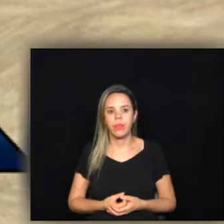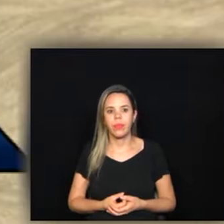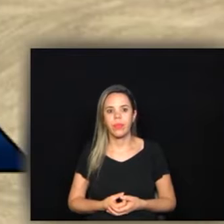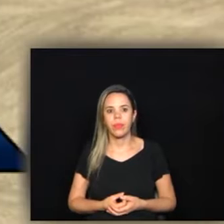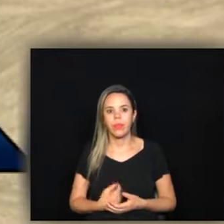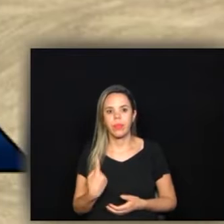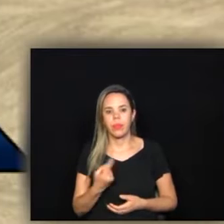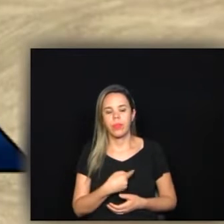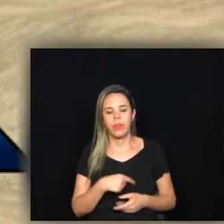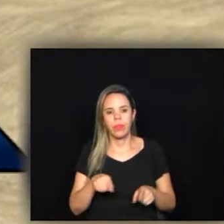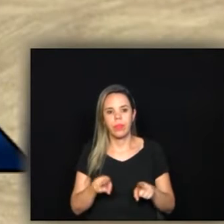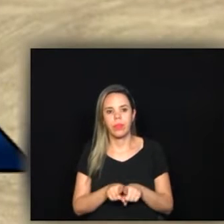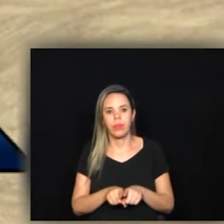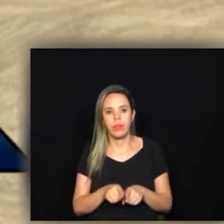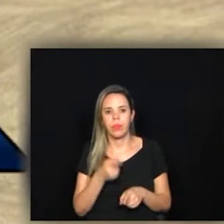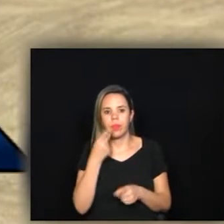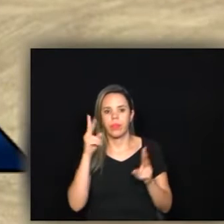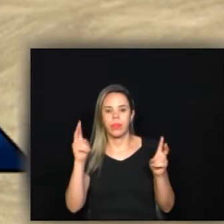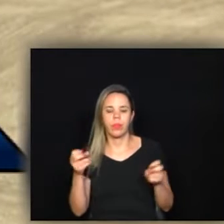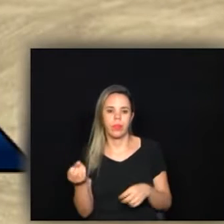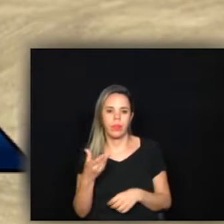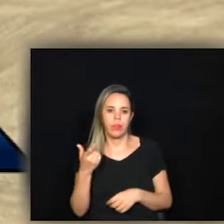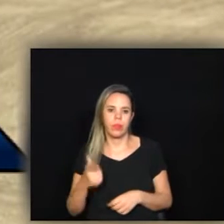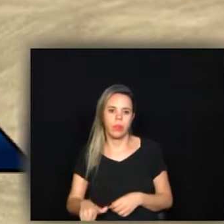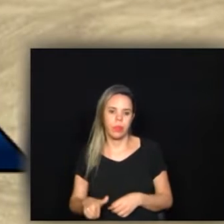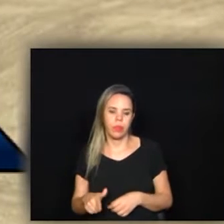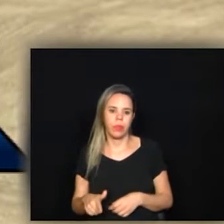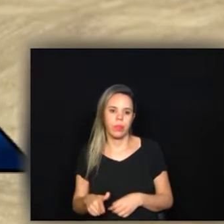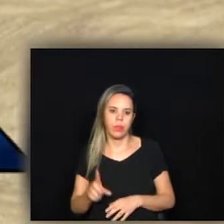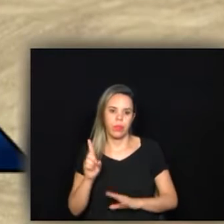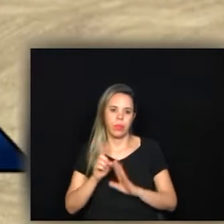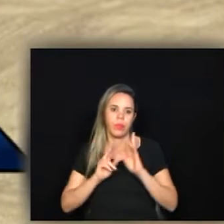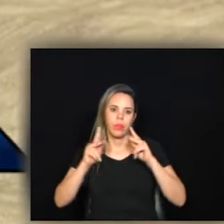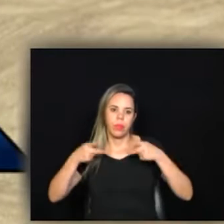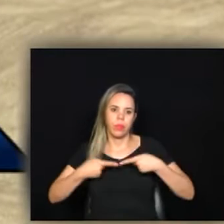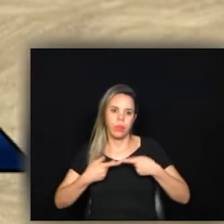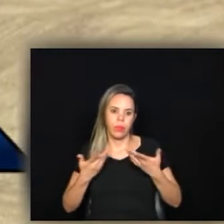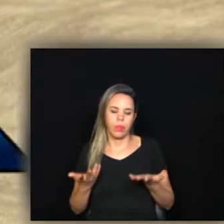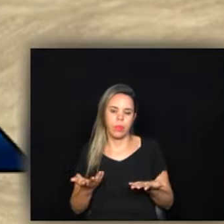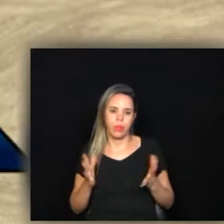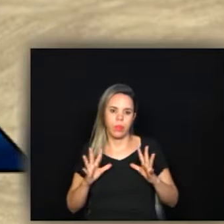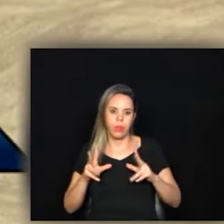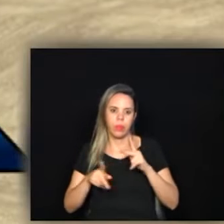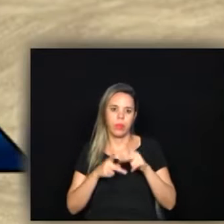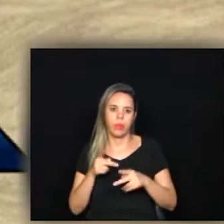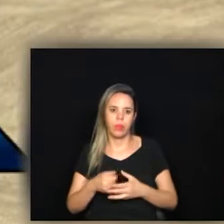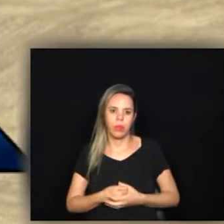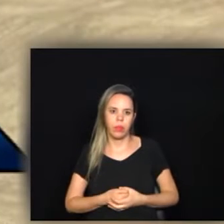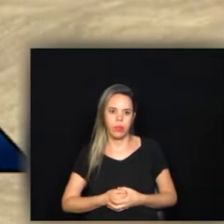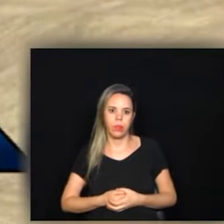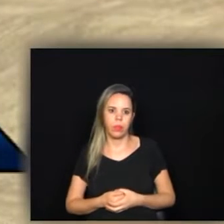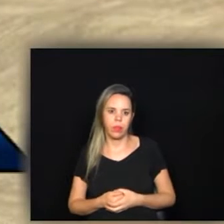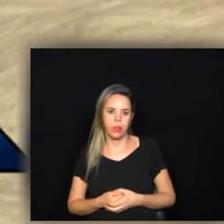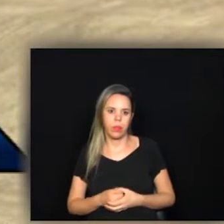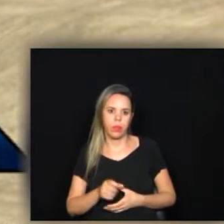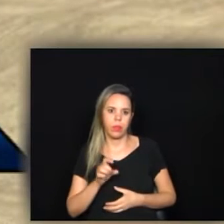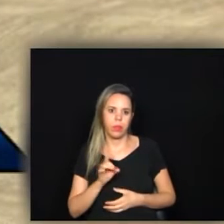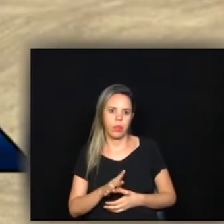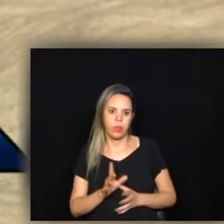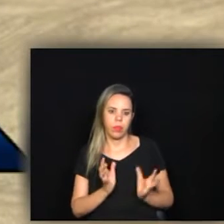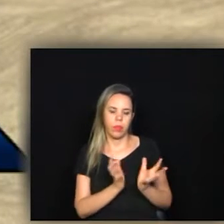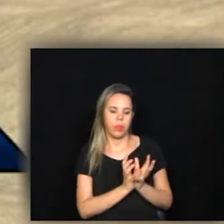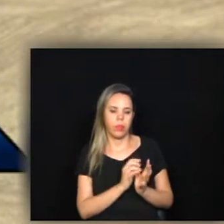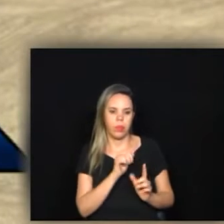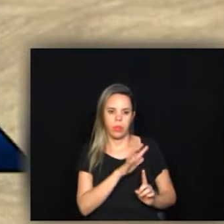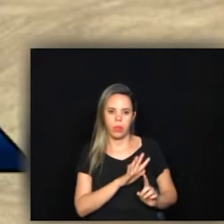A gente também comentou sobre, novamente, que os direitos humanos são para todos, todas e todos, e não simplesmente para um grupo